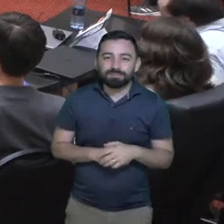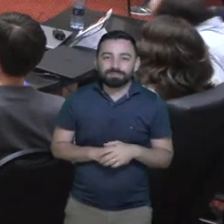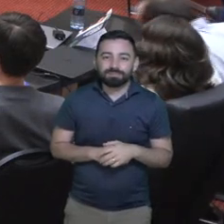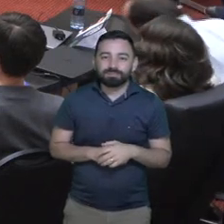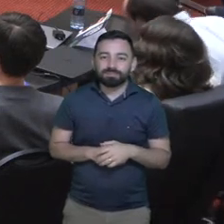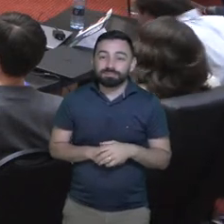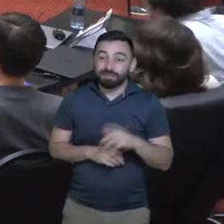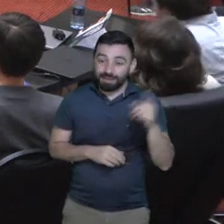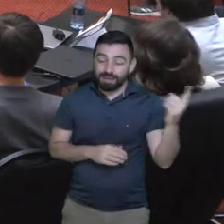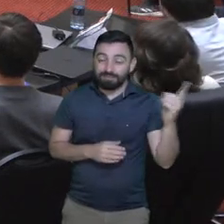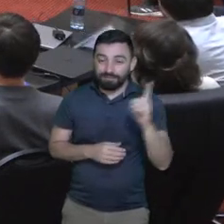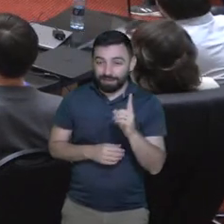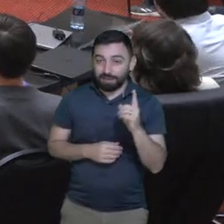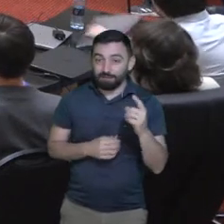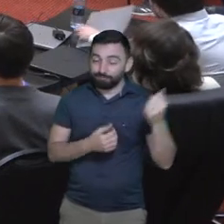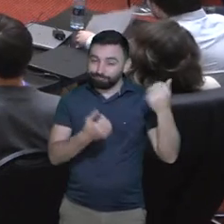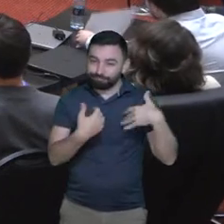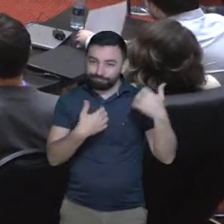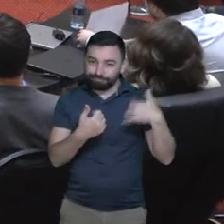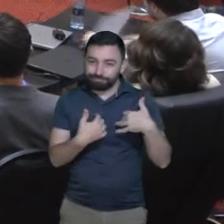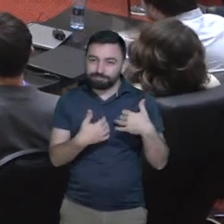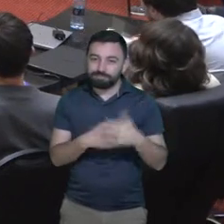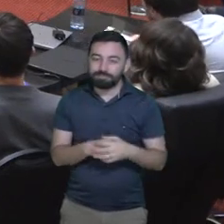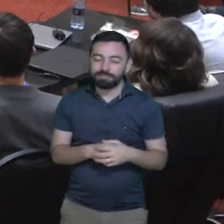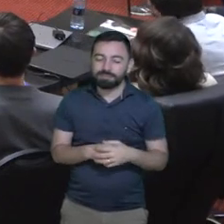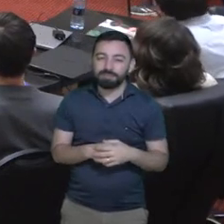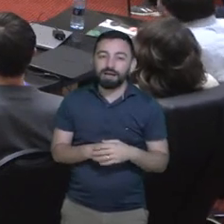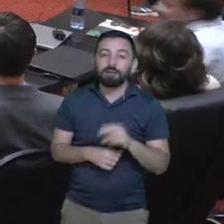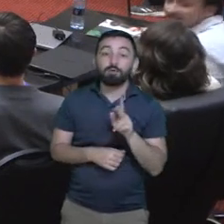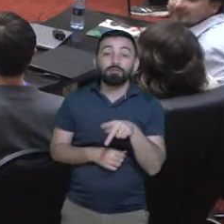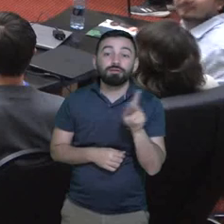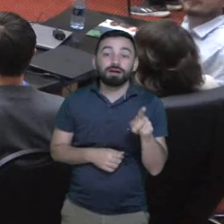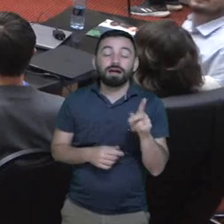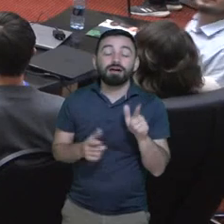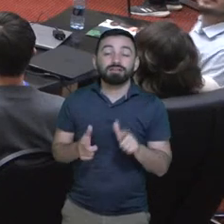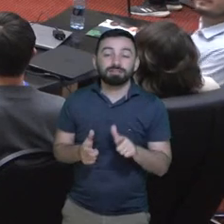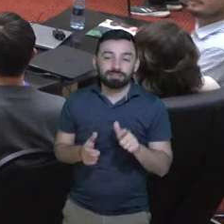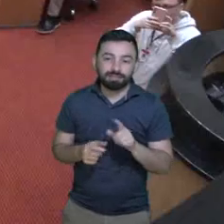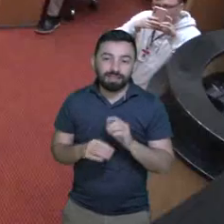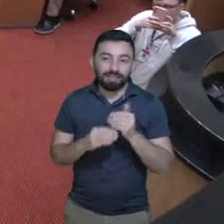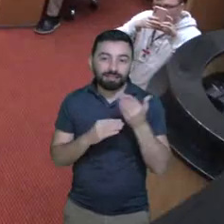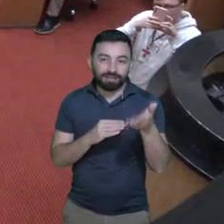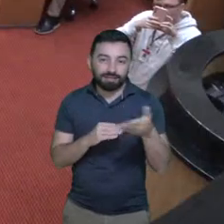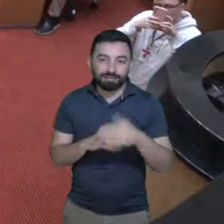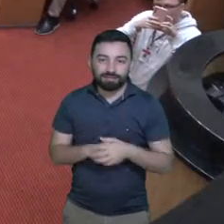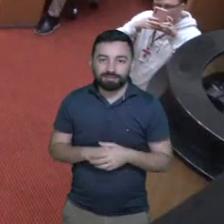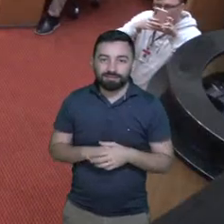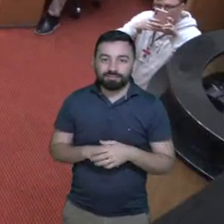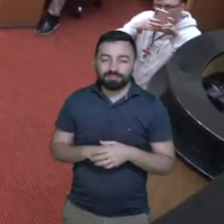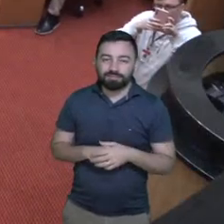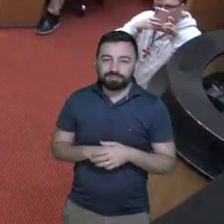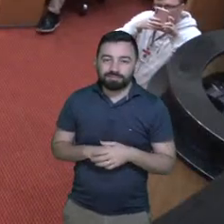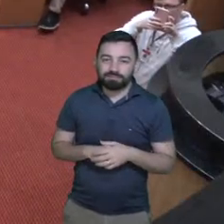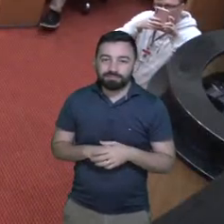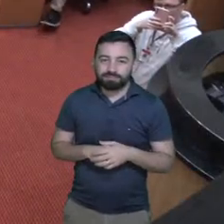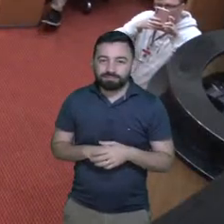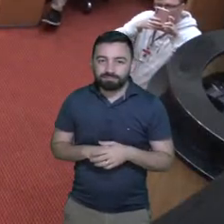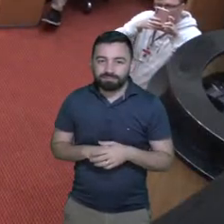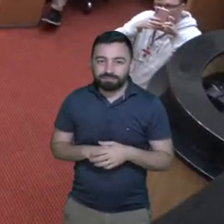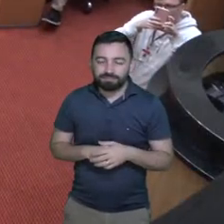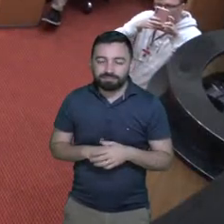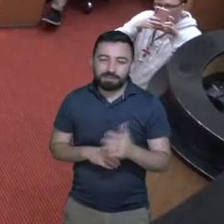veio me contar e eu quero só dizer uma coisa aqui cadê a profe tá lá atrás né atrás a profe não tem